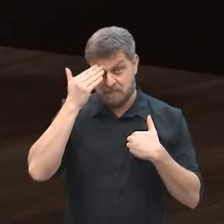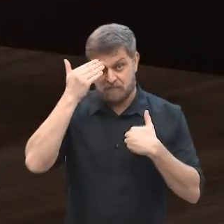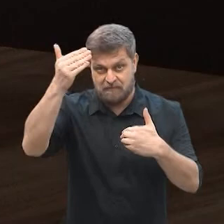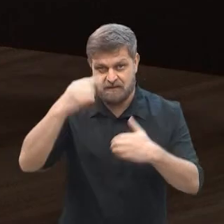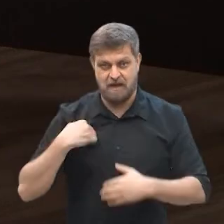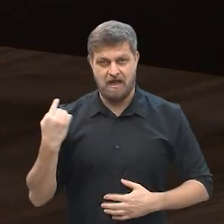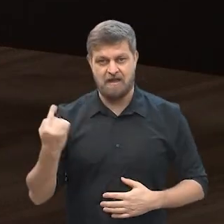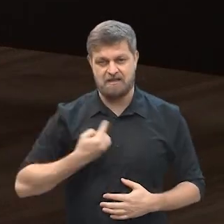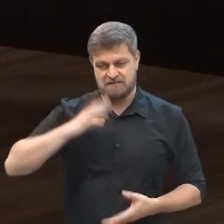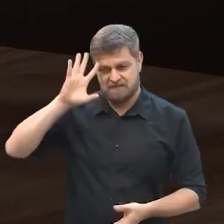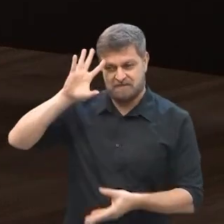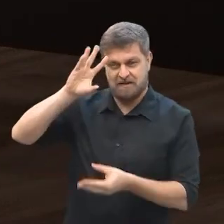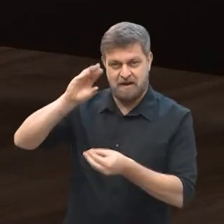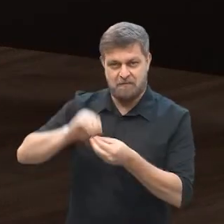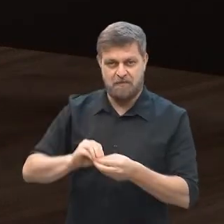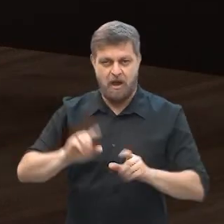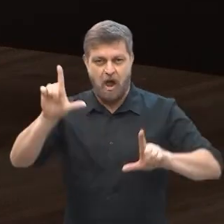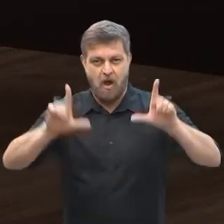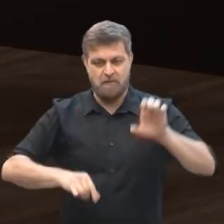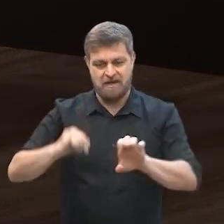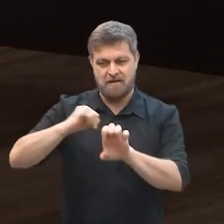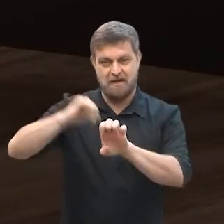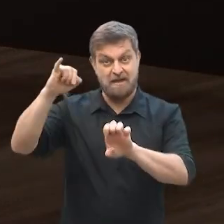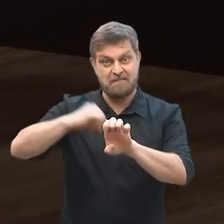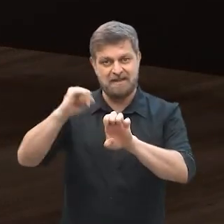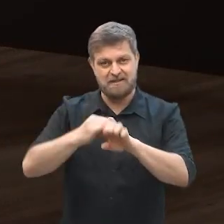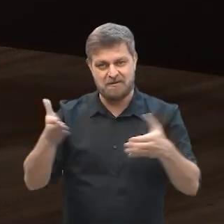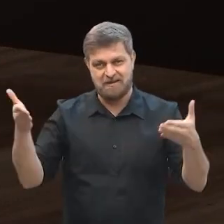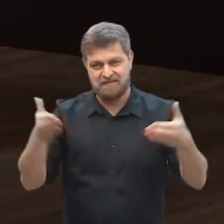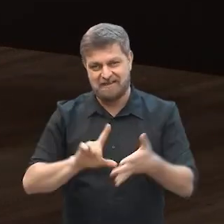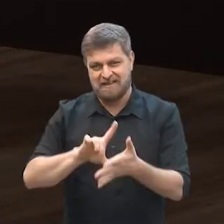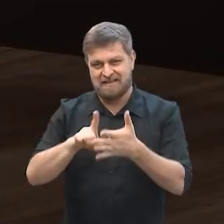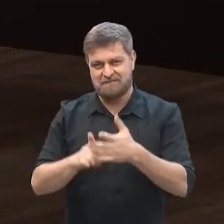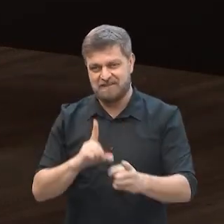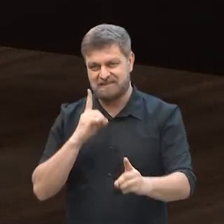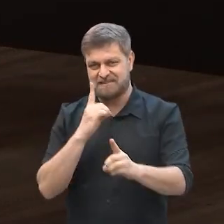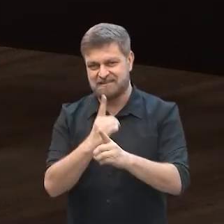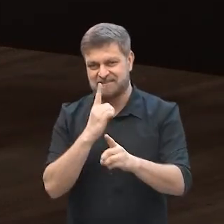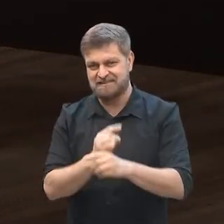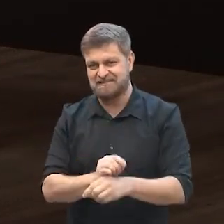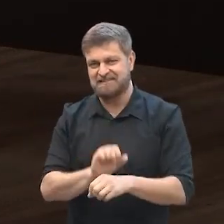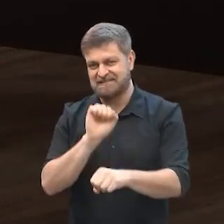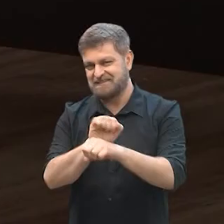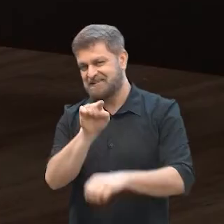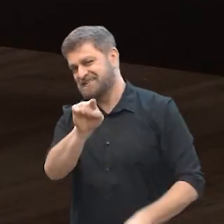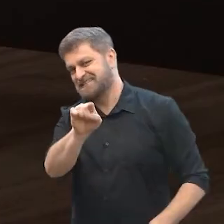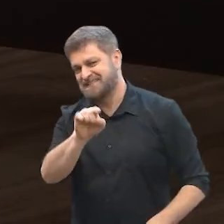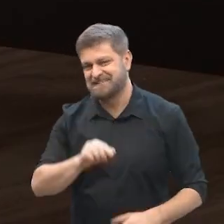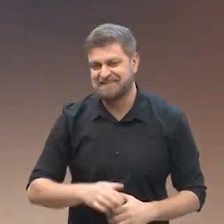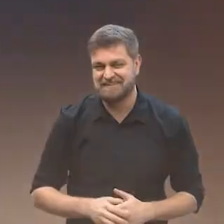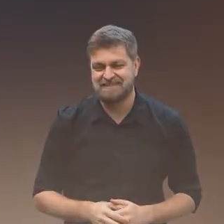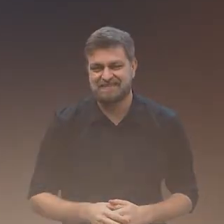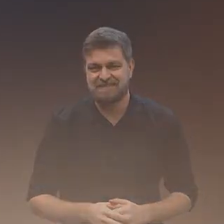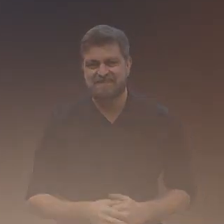e assim a gente termina o Ser Empreendedor de hoje. Até um próximo programa e eu espero você.